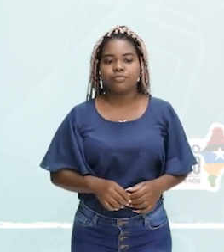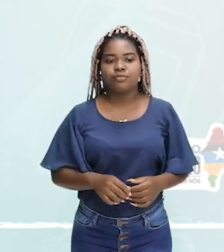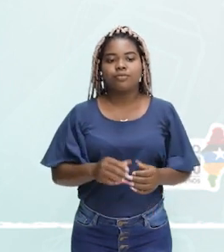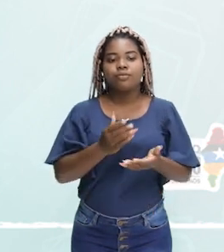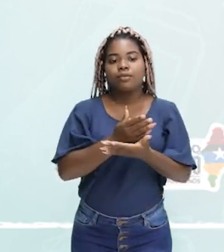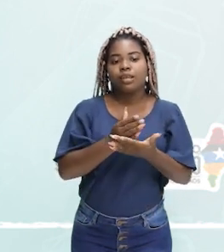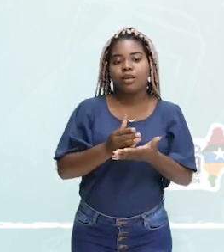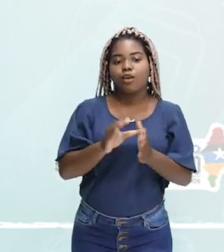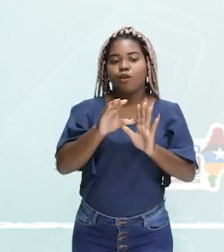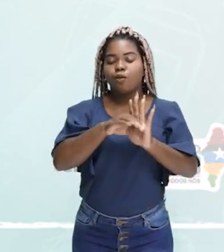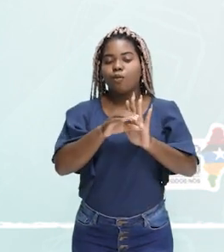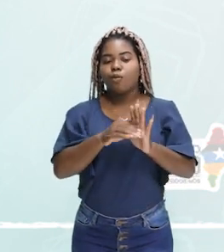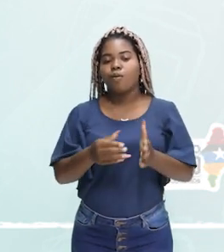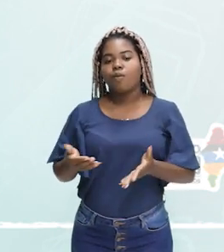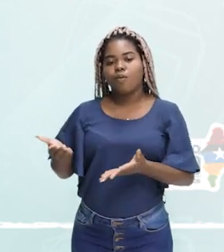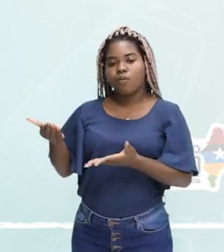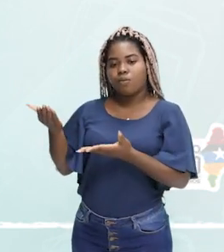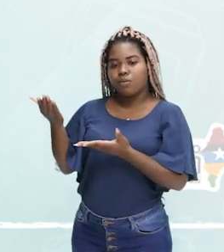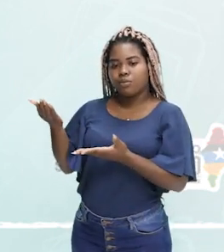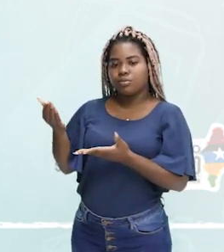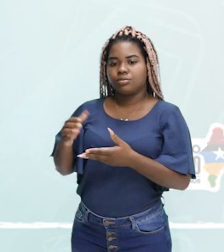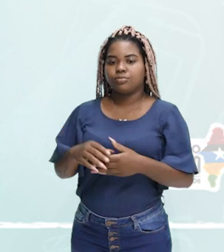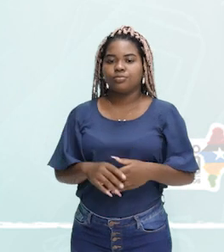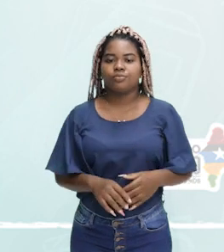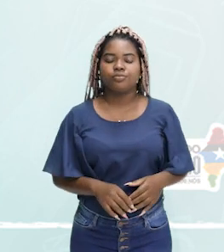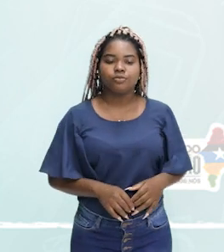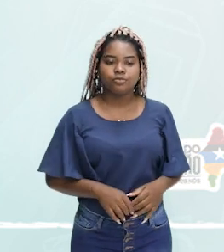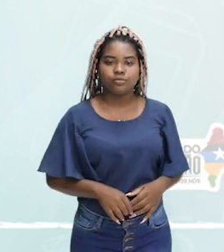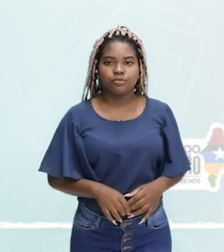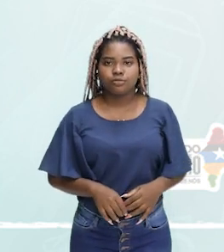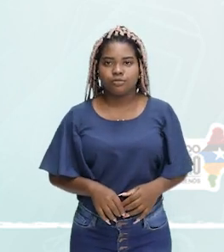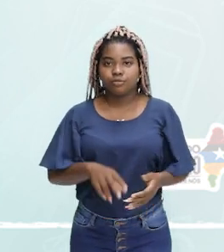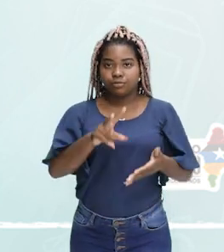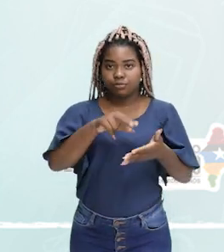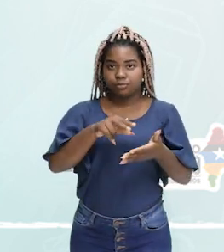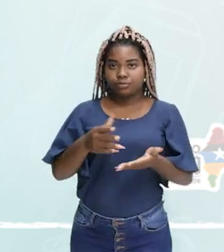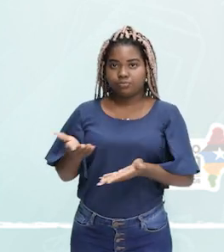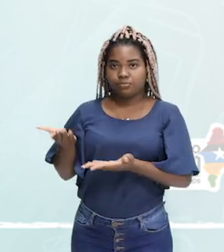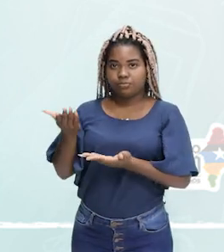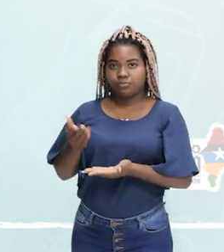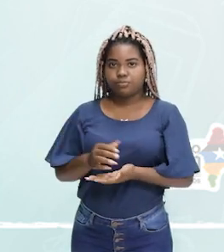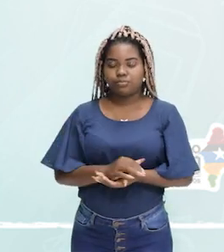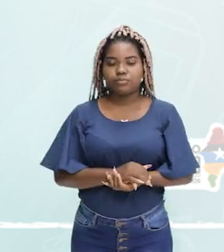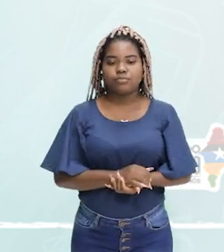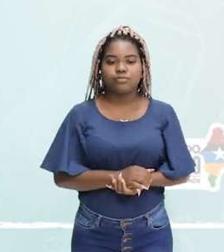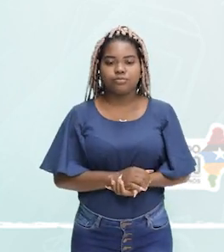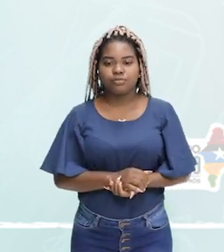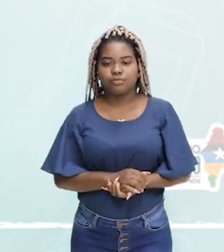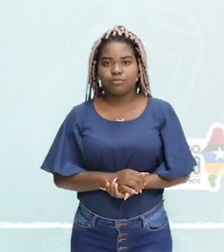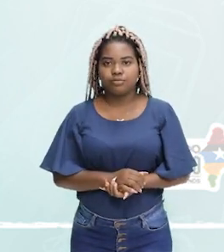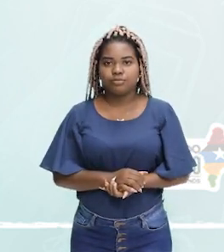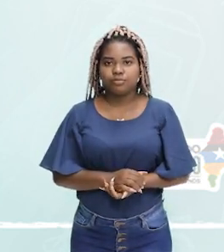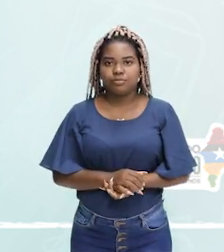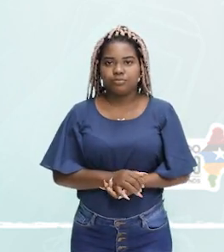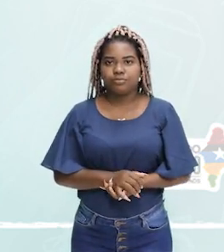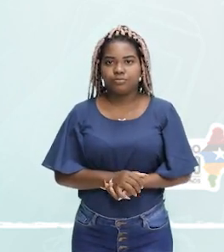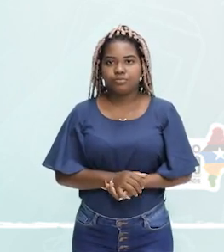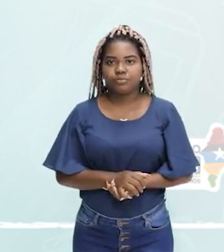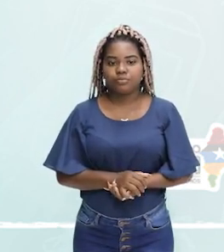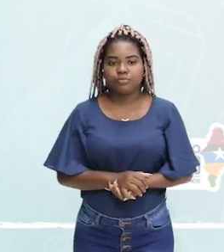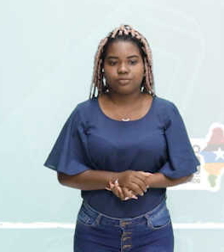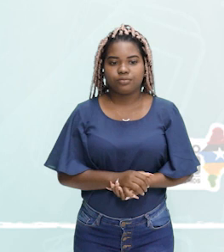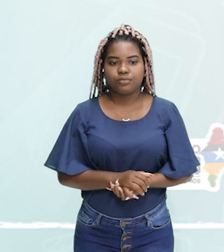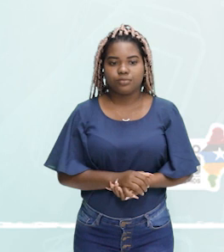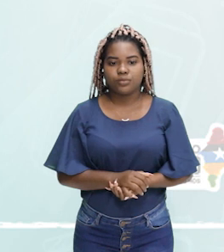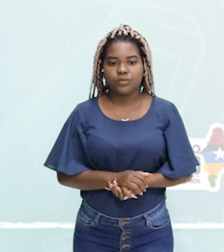começar. Conceito de função exponencial. Dado um número real, A, tal que o zero seja menor do